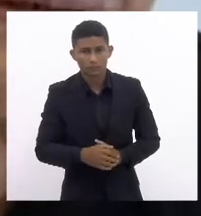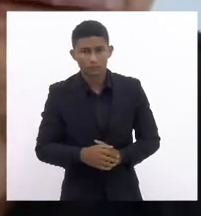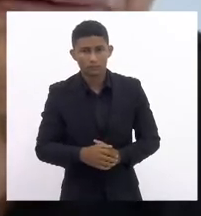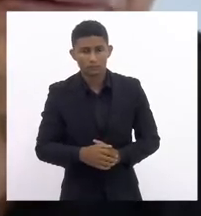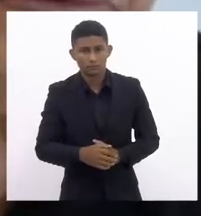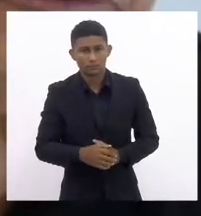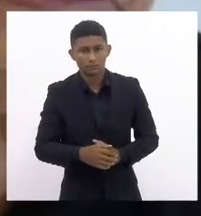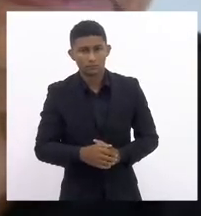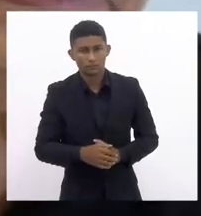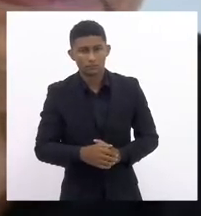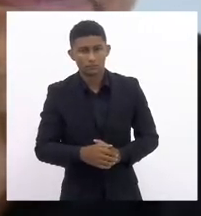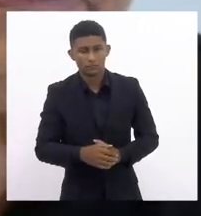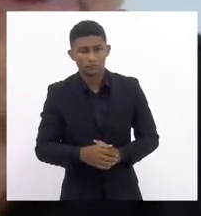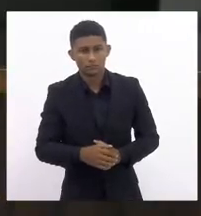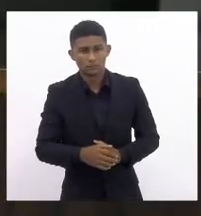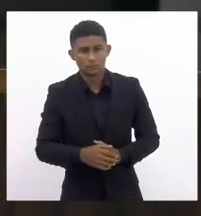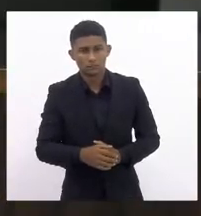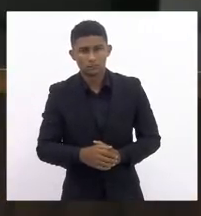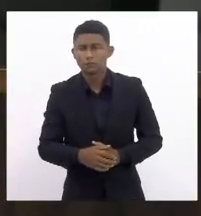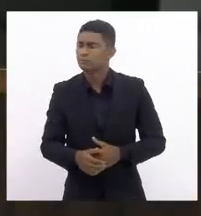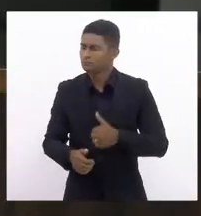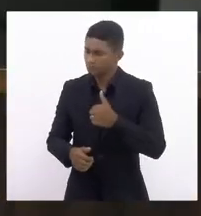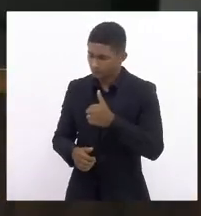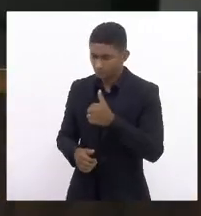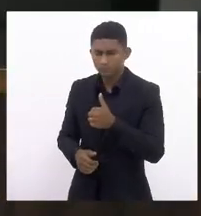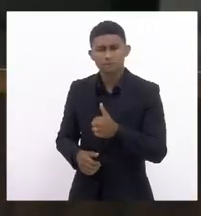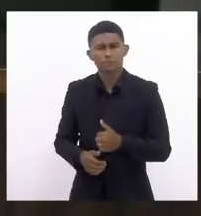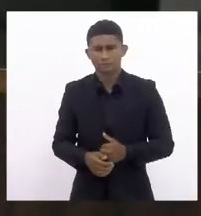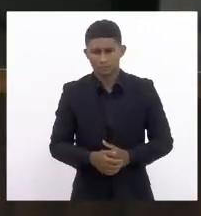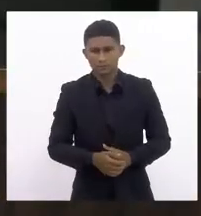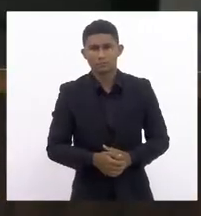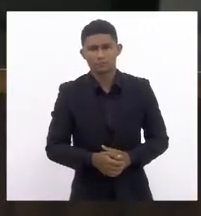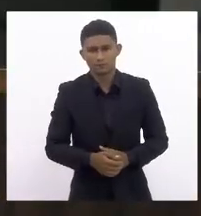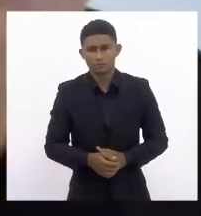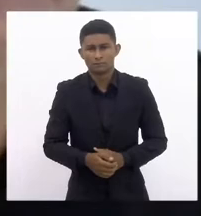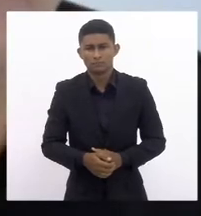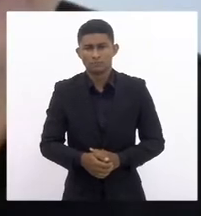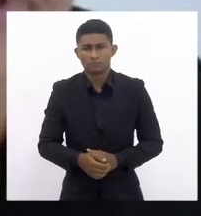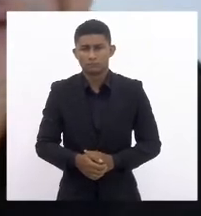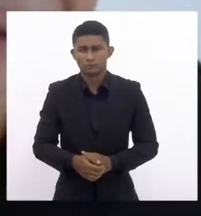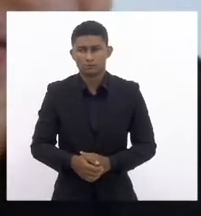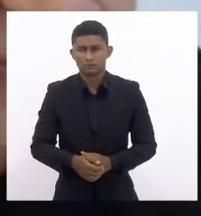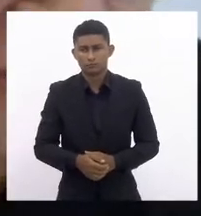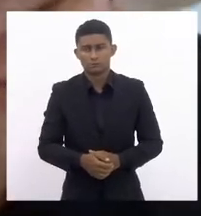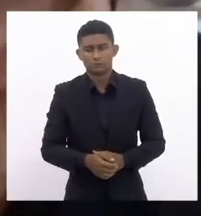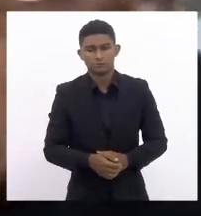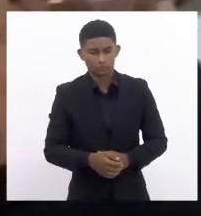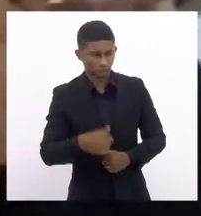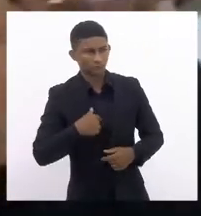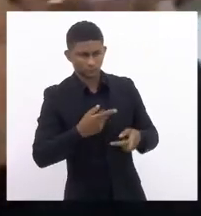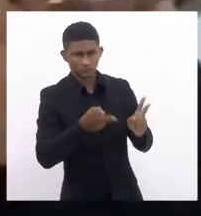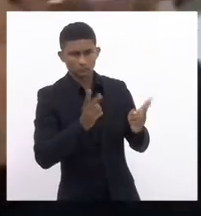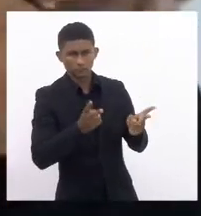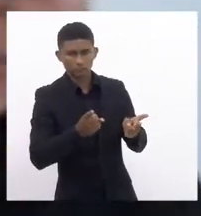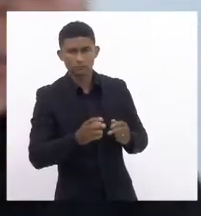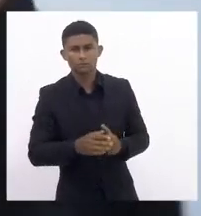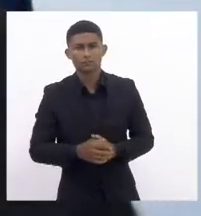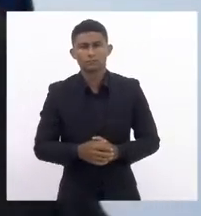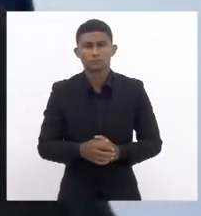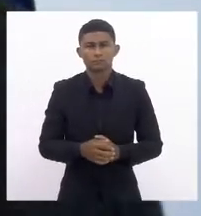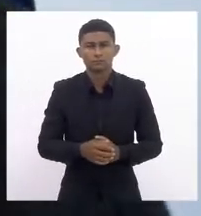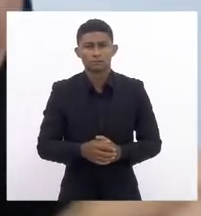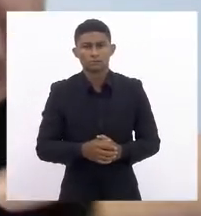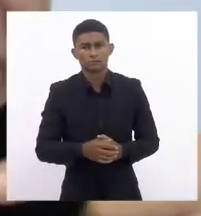Presidente? Sim, alô, deputado Samuel. É que está congelando aqui, vou continuar. Já falta pouco.